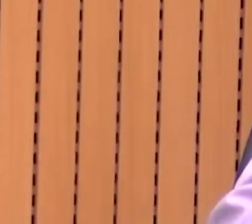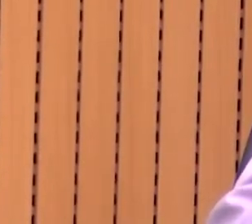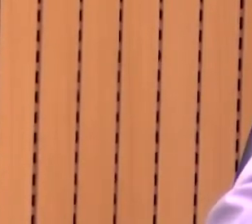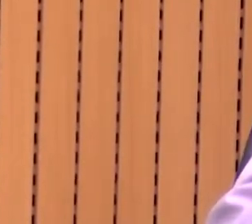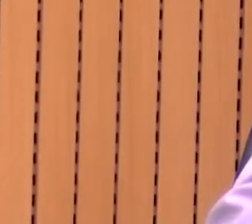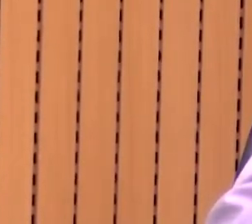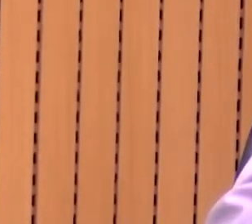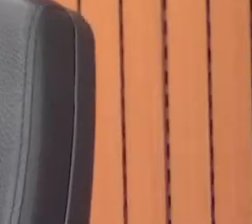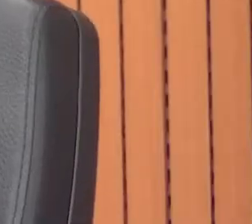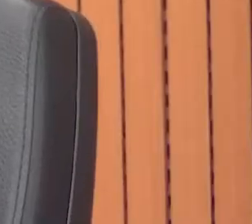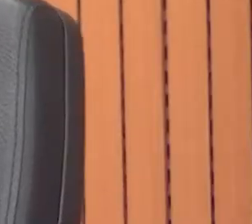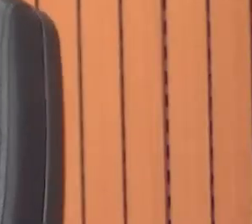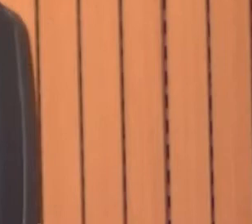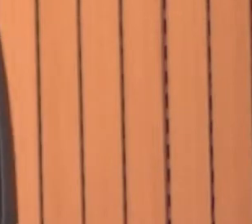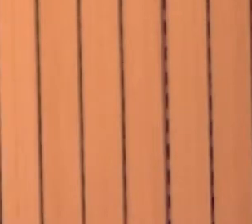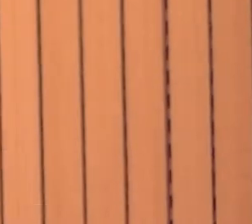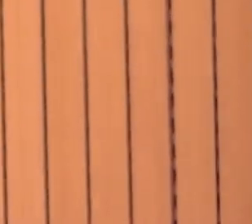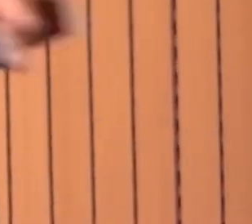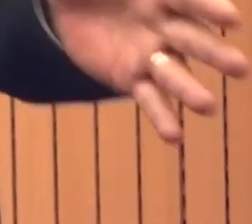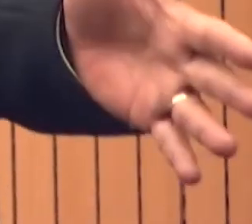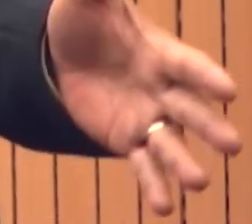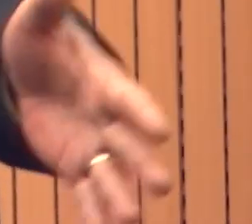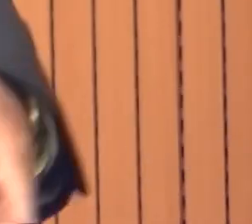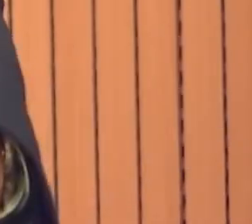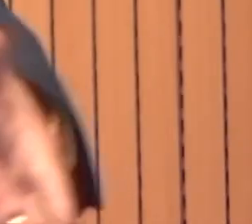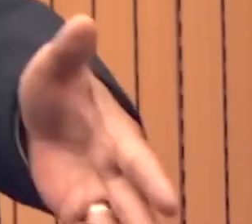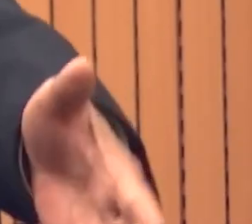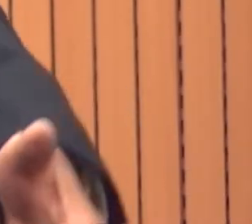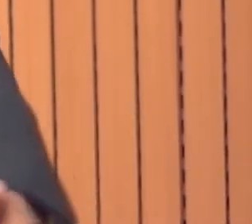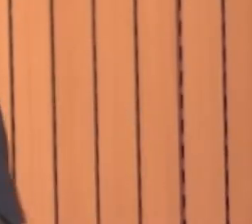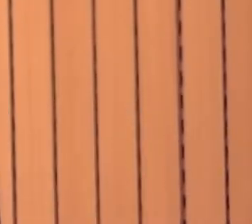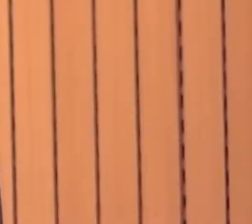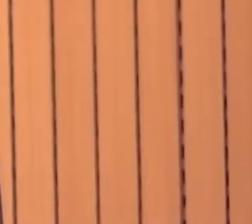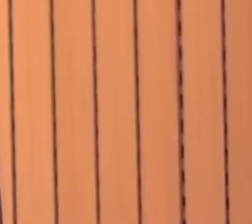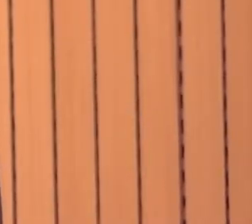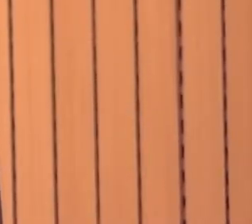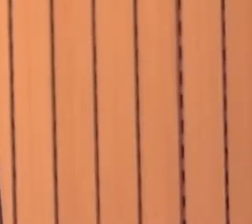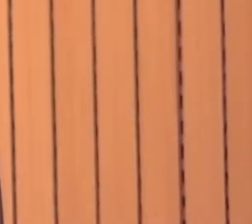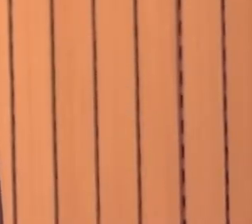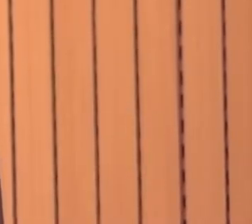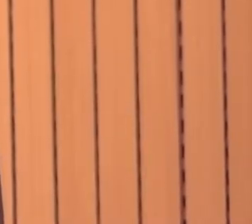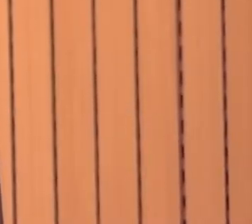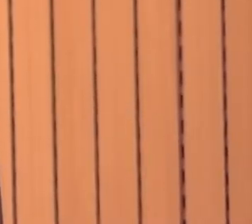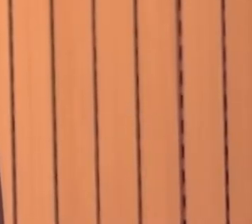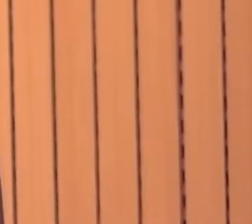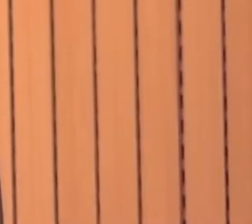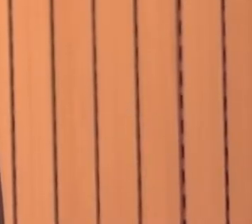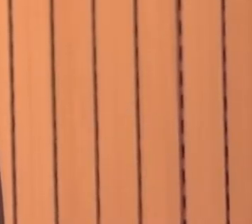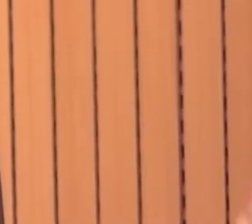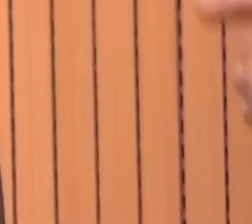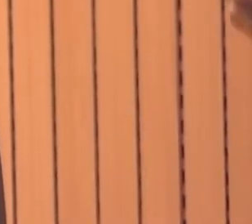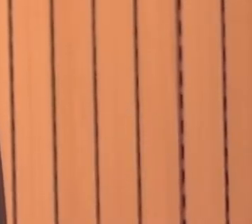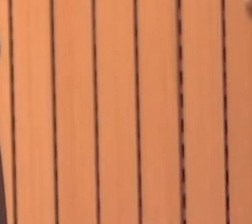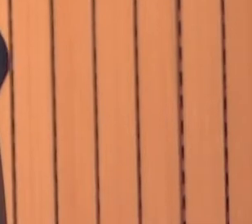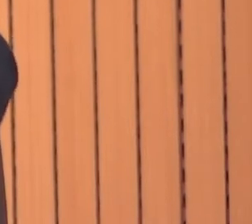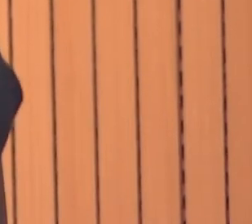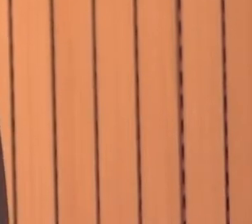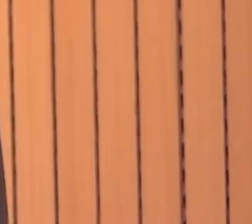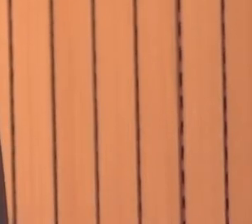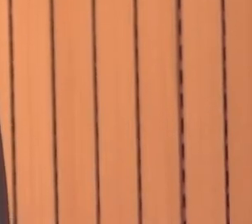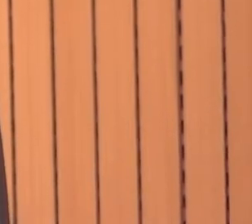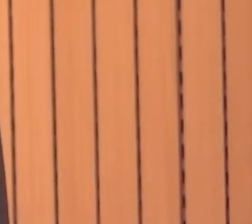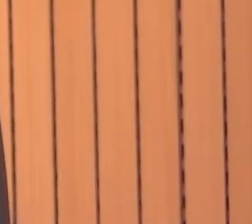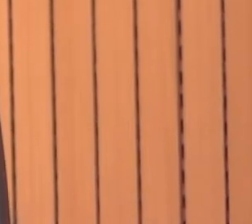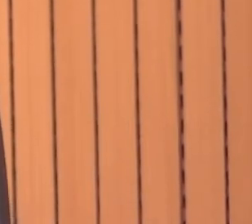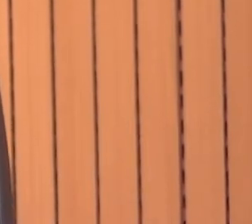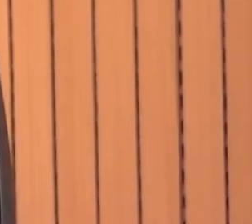noite. Eu queria agradecer também, já que vocês falaram da esposa, se não fosse ela também... Quando eu falei que as mulheres